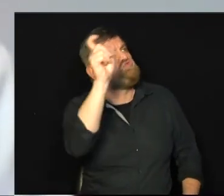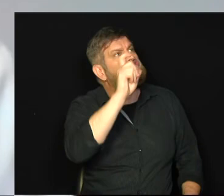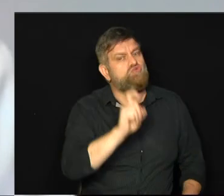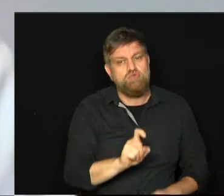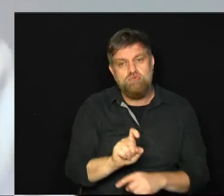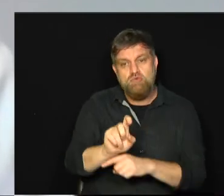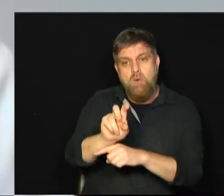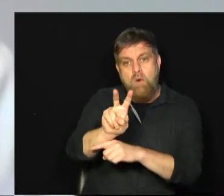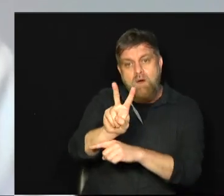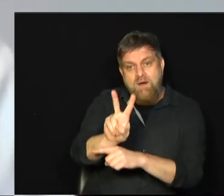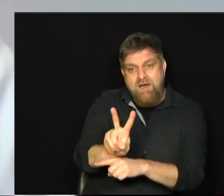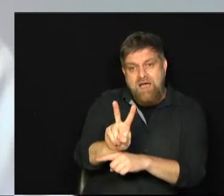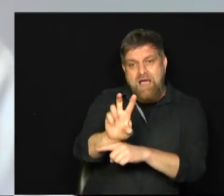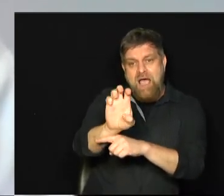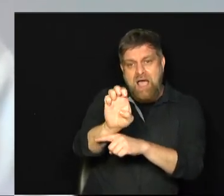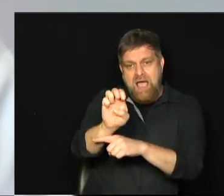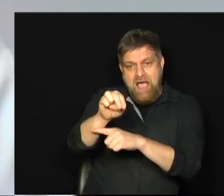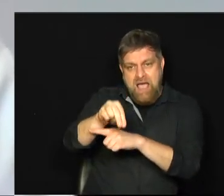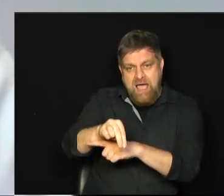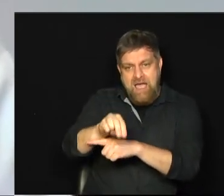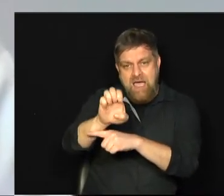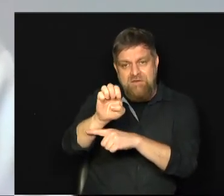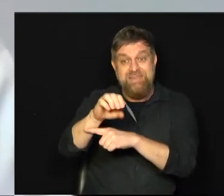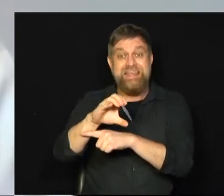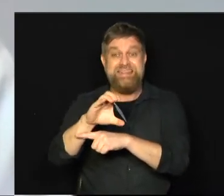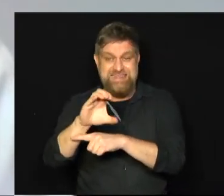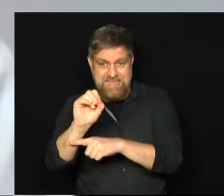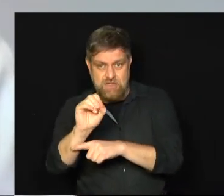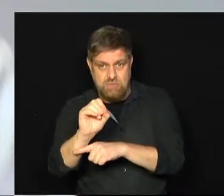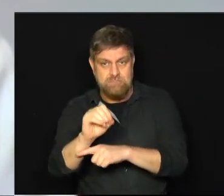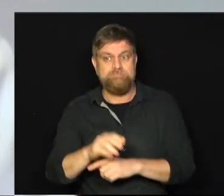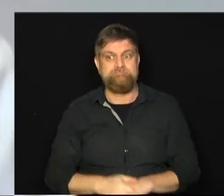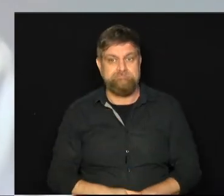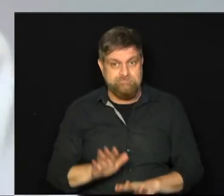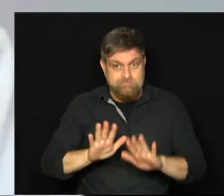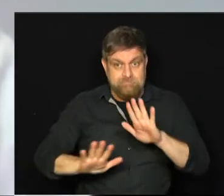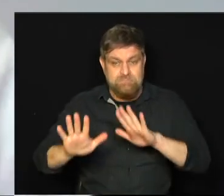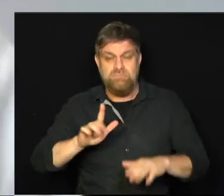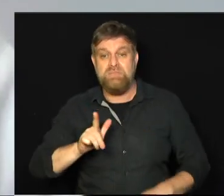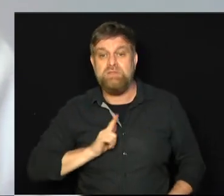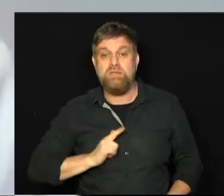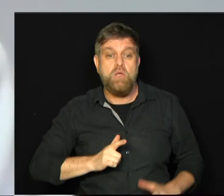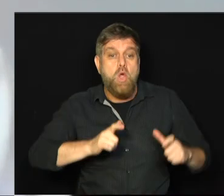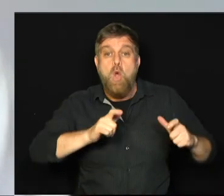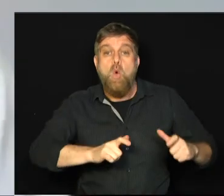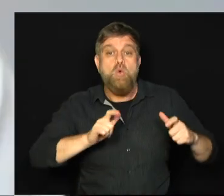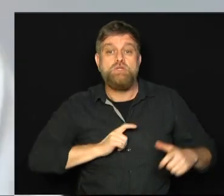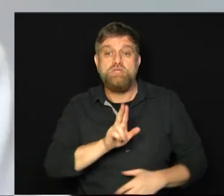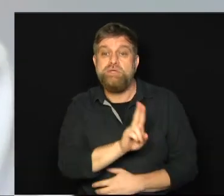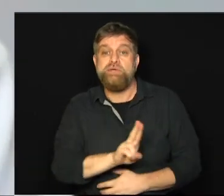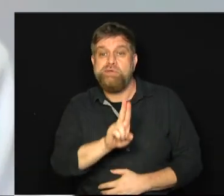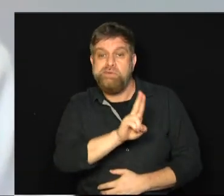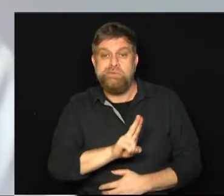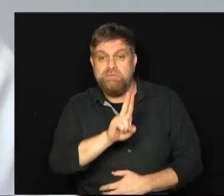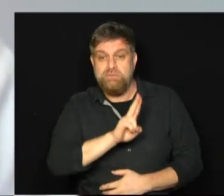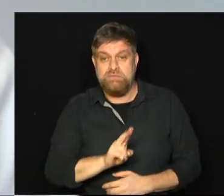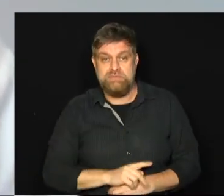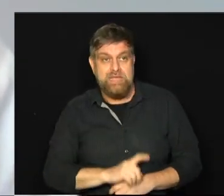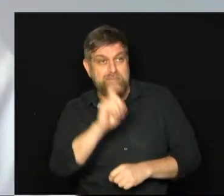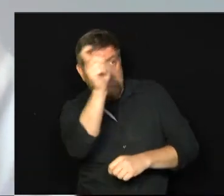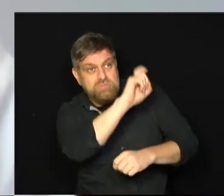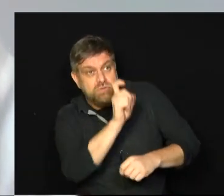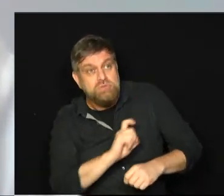veneno, né? Benzeno é veneno. E onde que a gente usa, a população usa